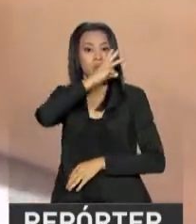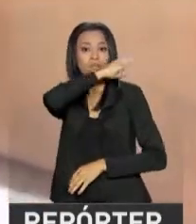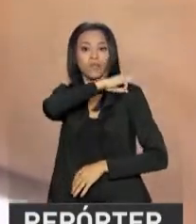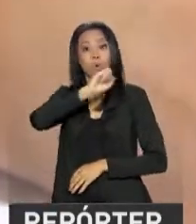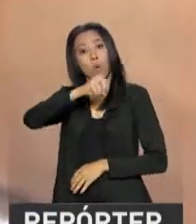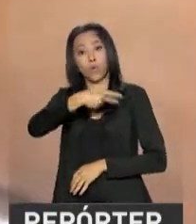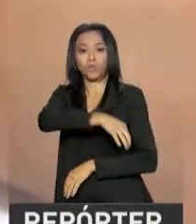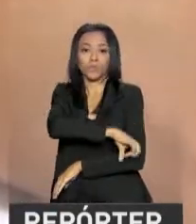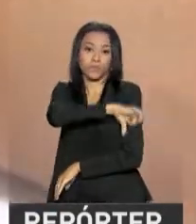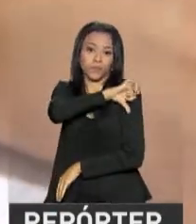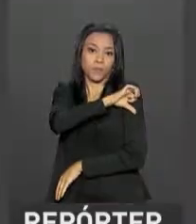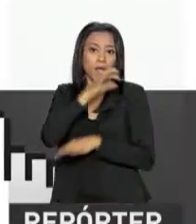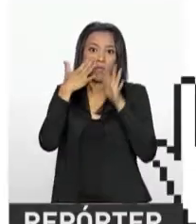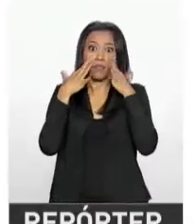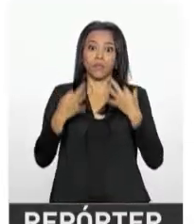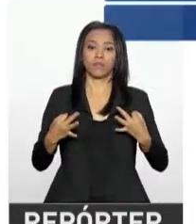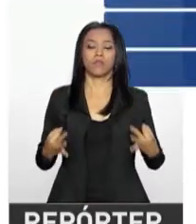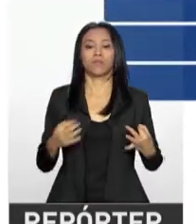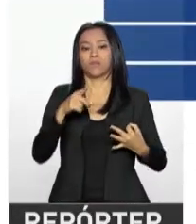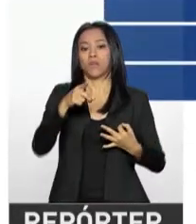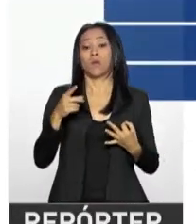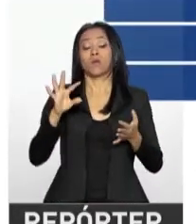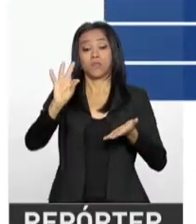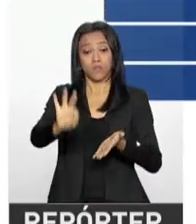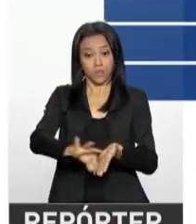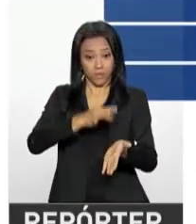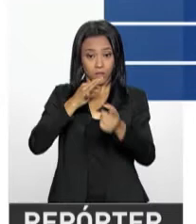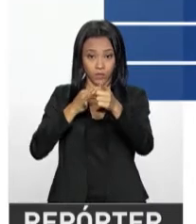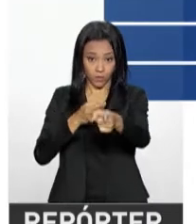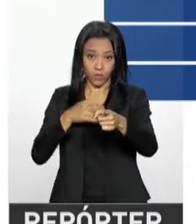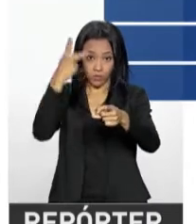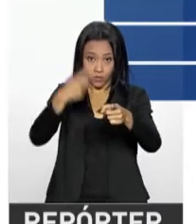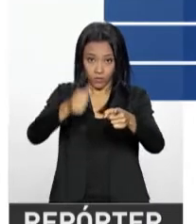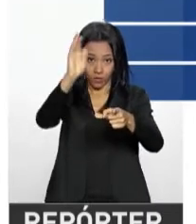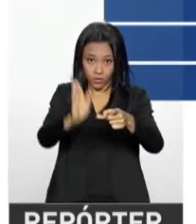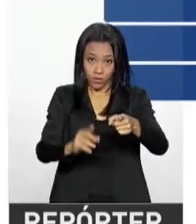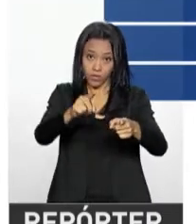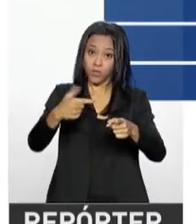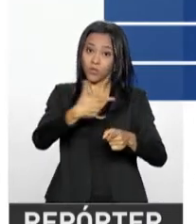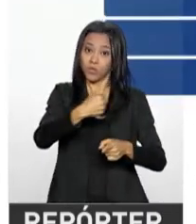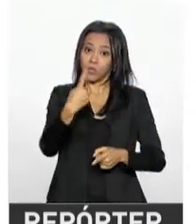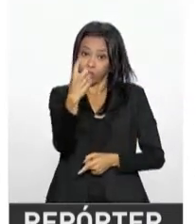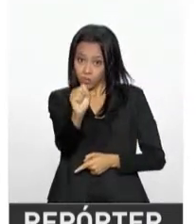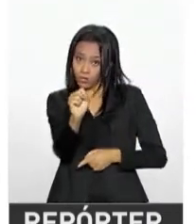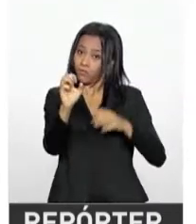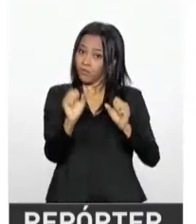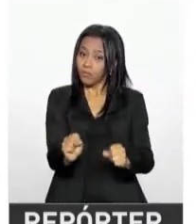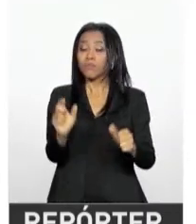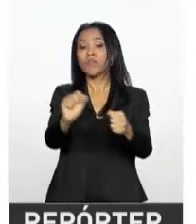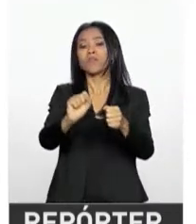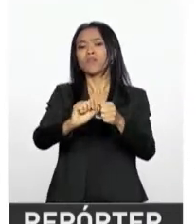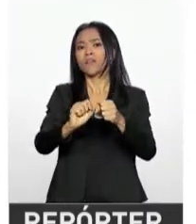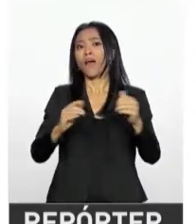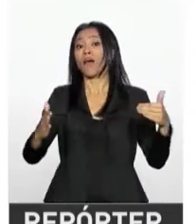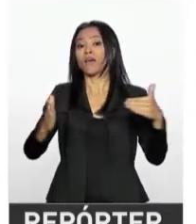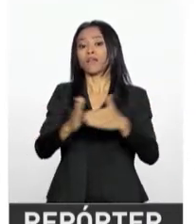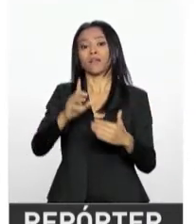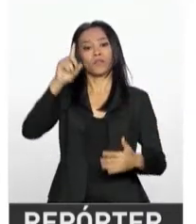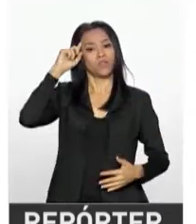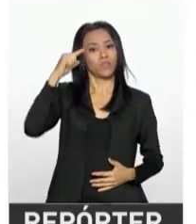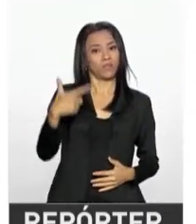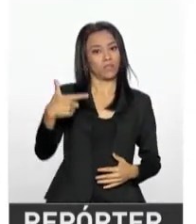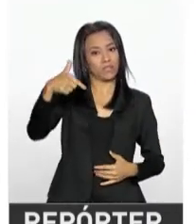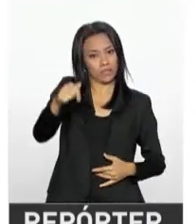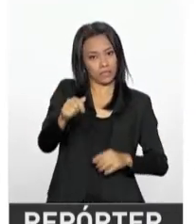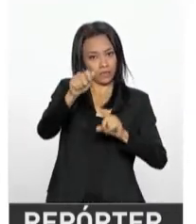deve ficar atento as inscrições para o ensejo nacional de 2018 podem ser feitas até o dia 27